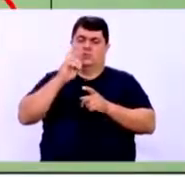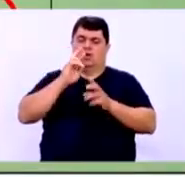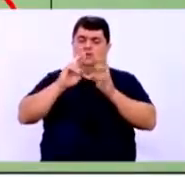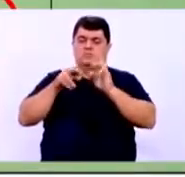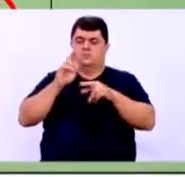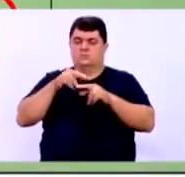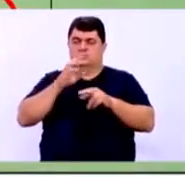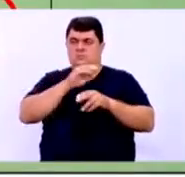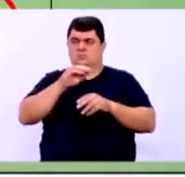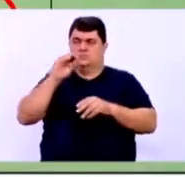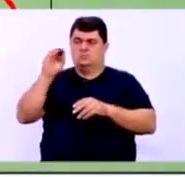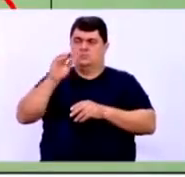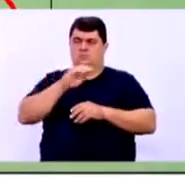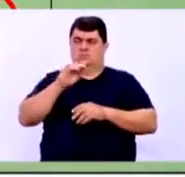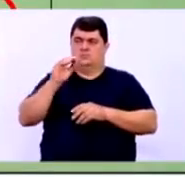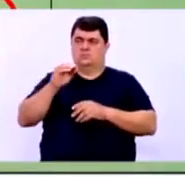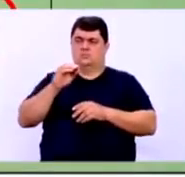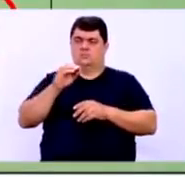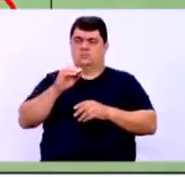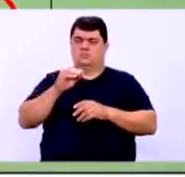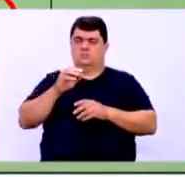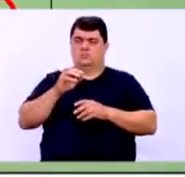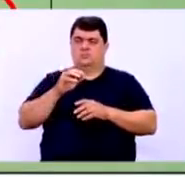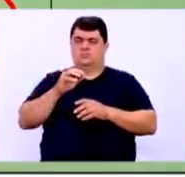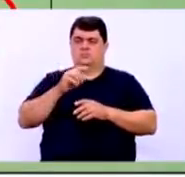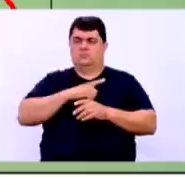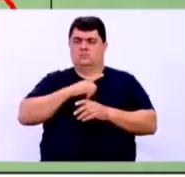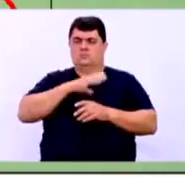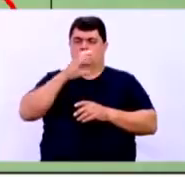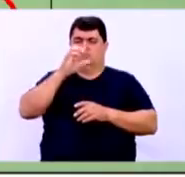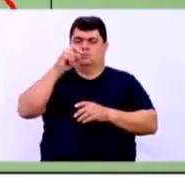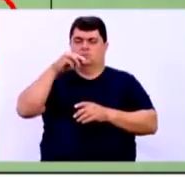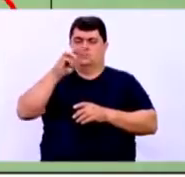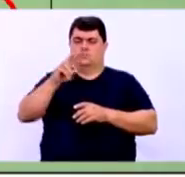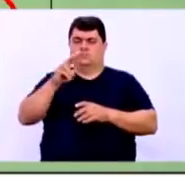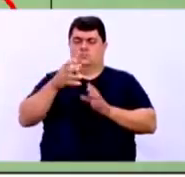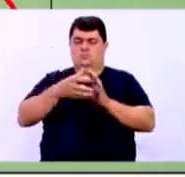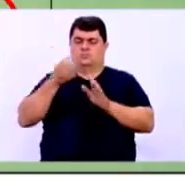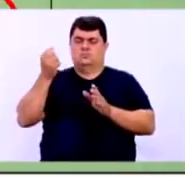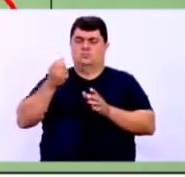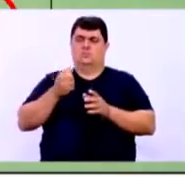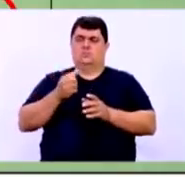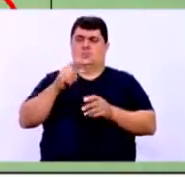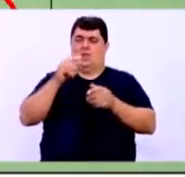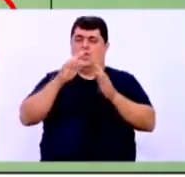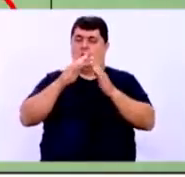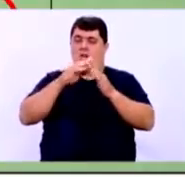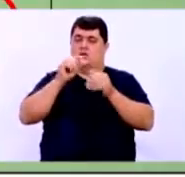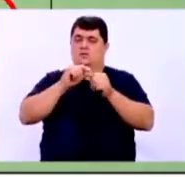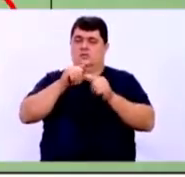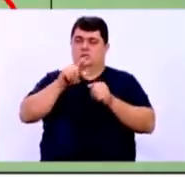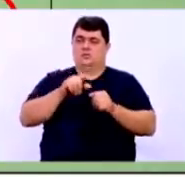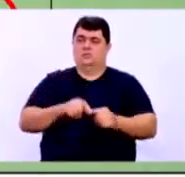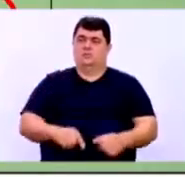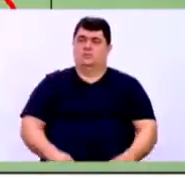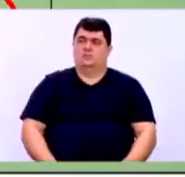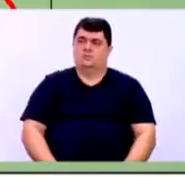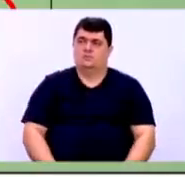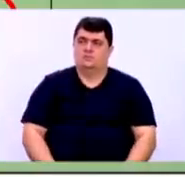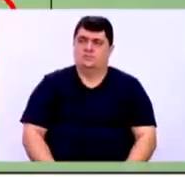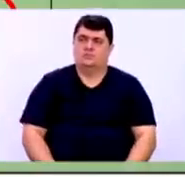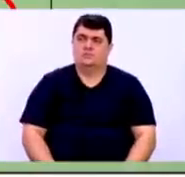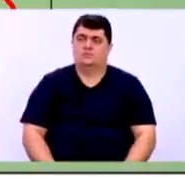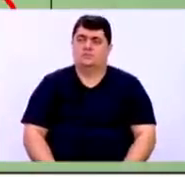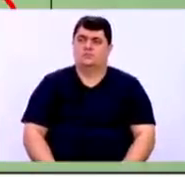valor e vai subtrair do quê? Do CMV. Essa eu vou deixar para casa, hein? Receita menos